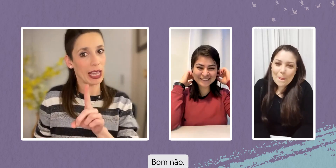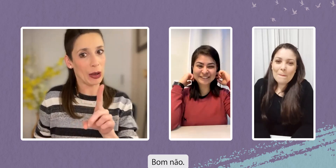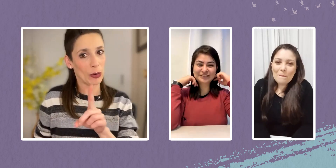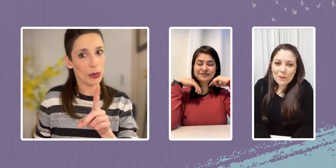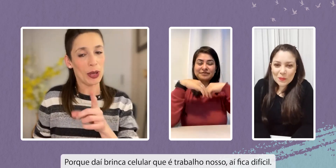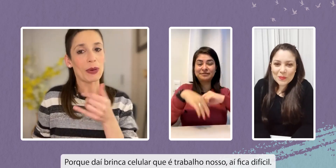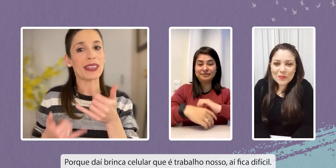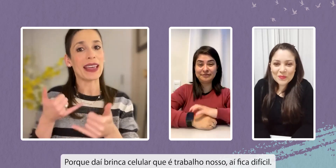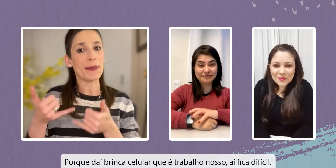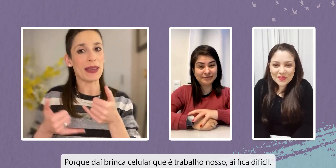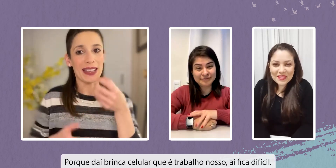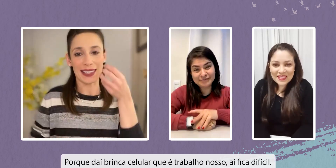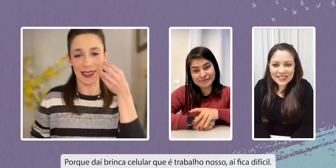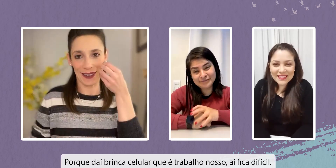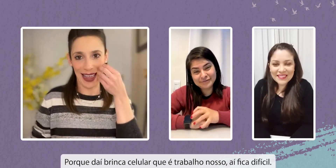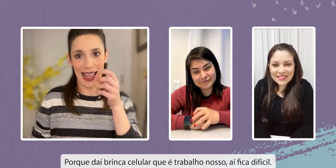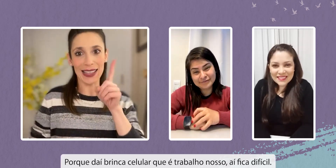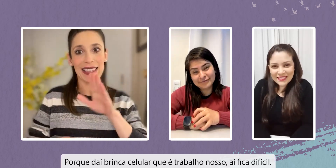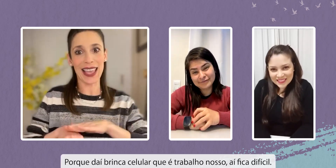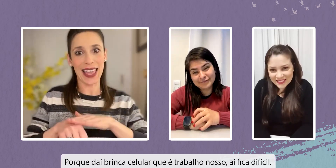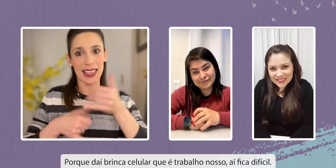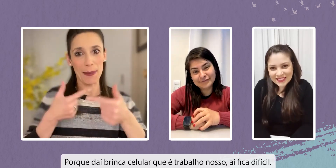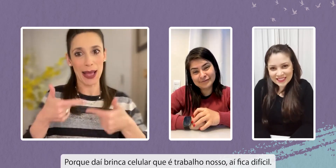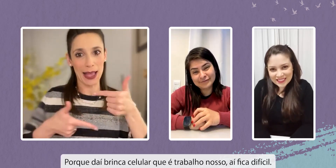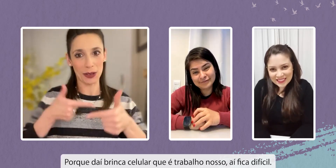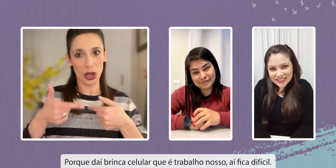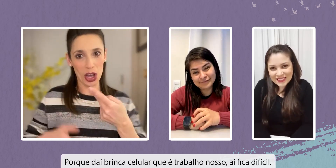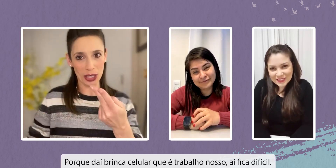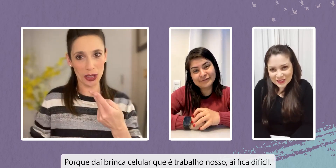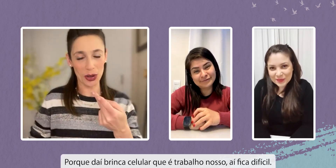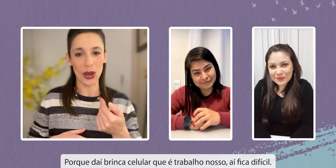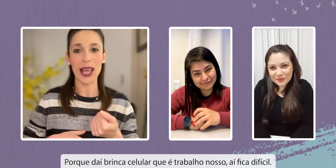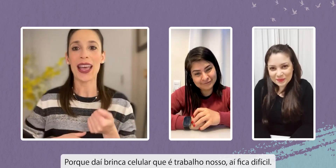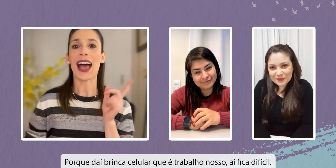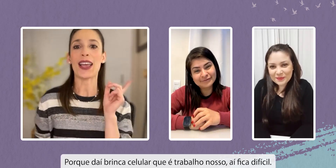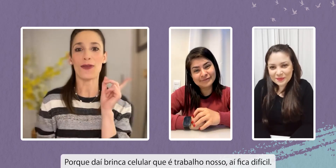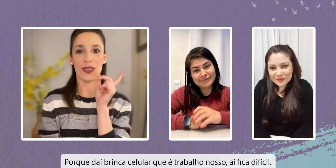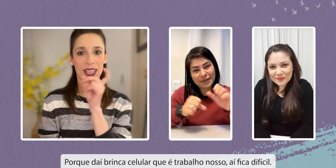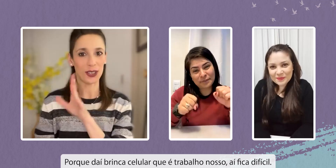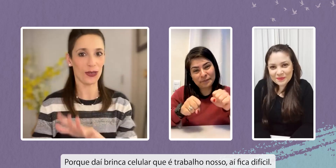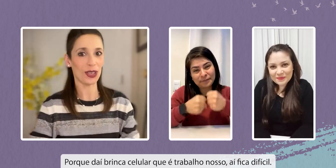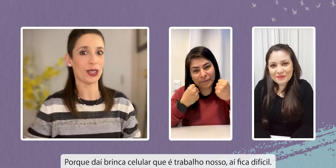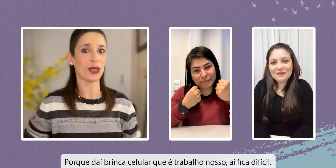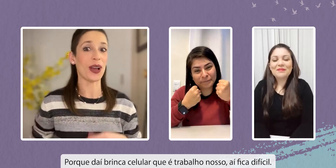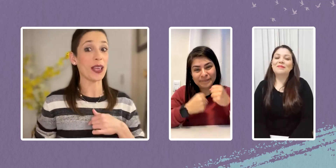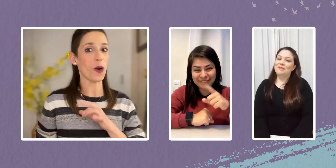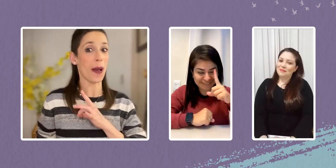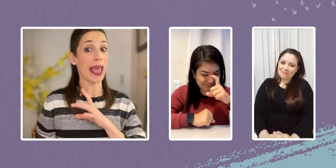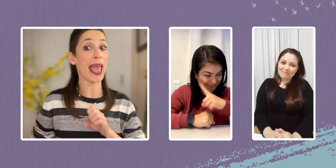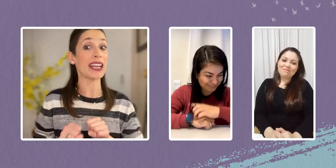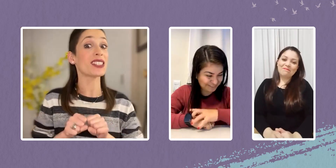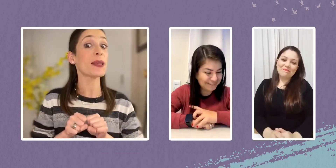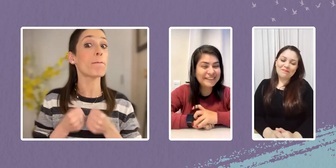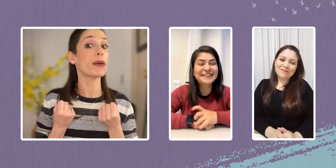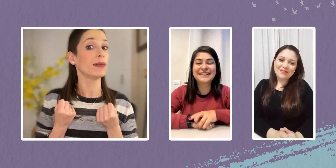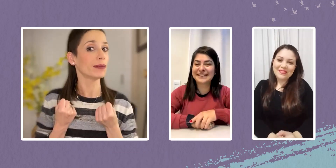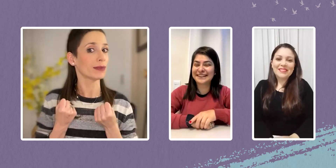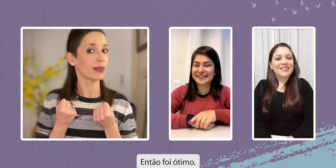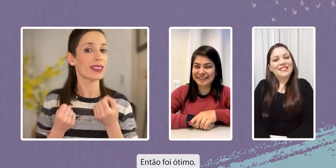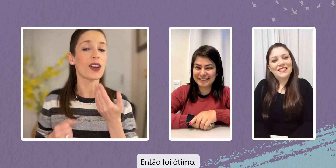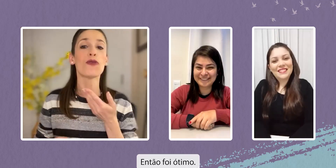Bom, não, porque daí brinca celular, que é trabalho nosso, aí fica difícil, aí eu